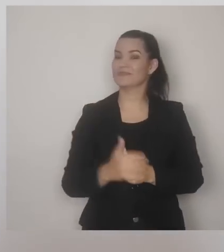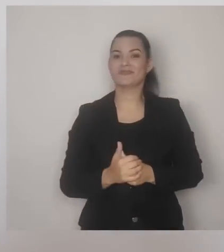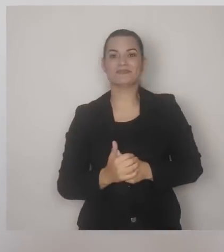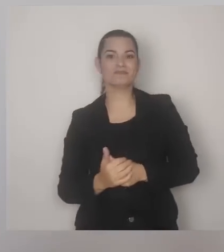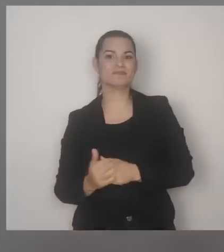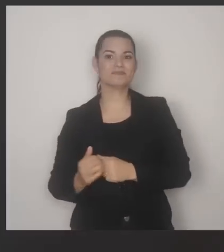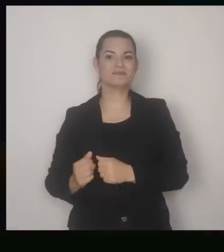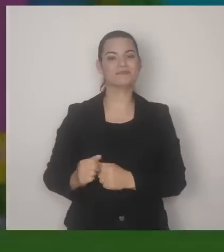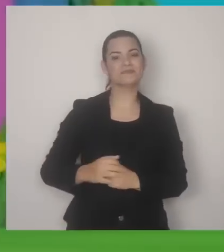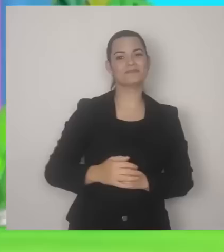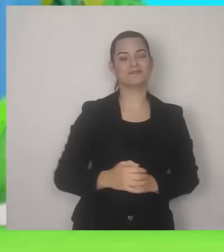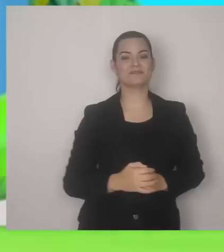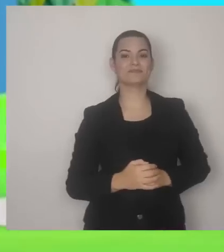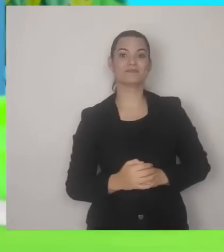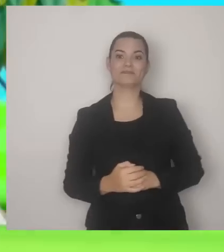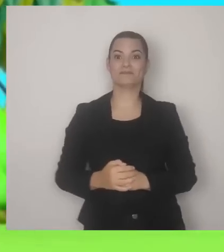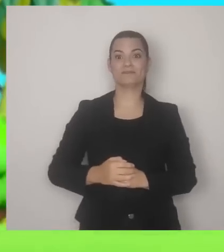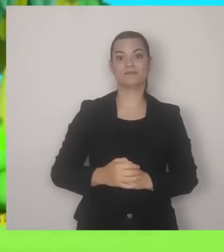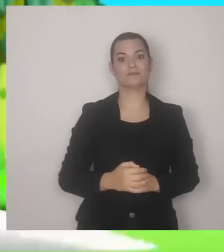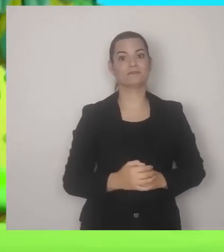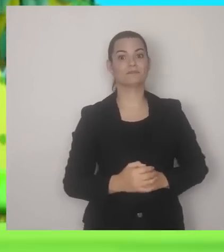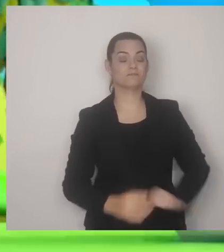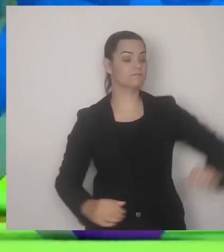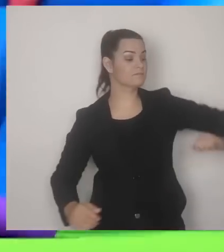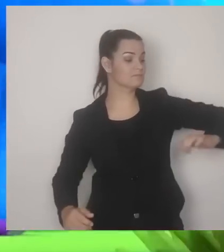essa daí.